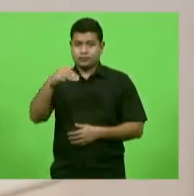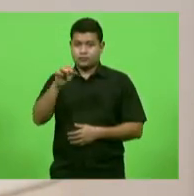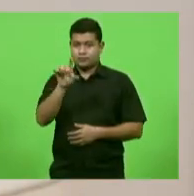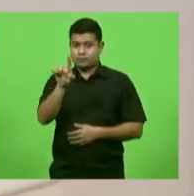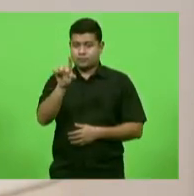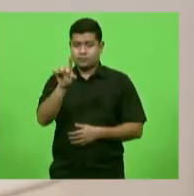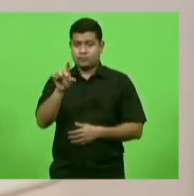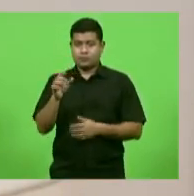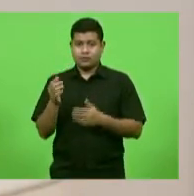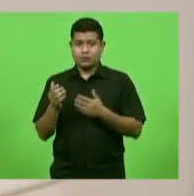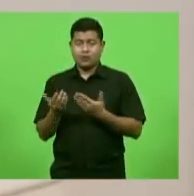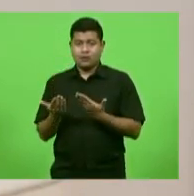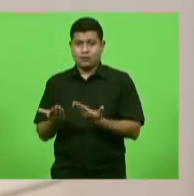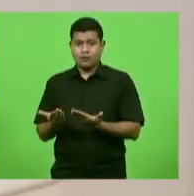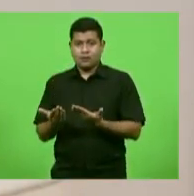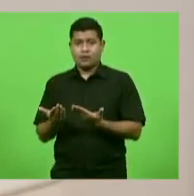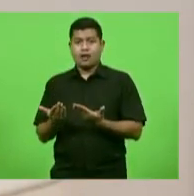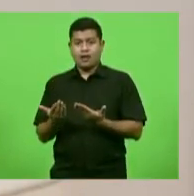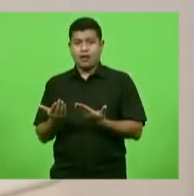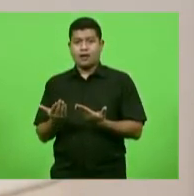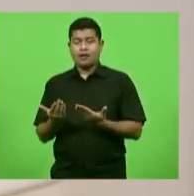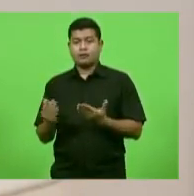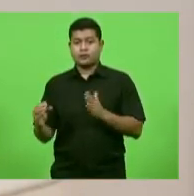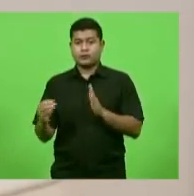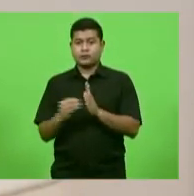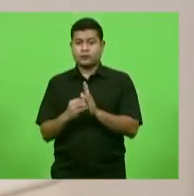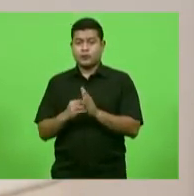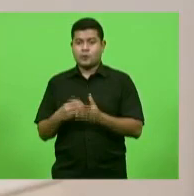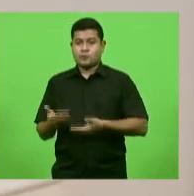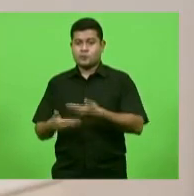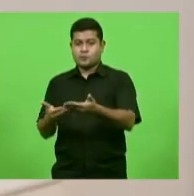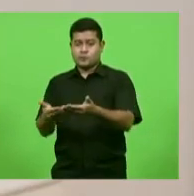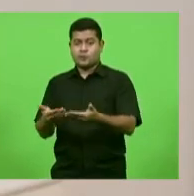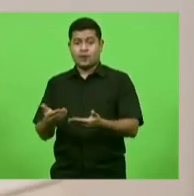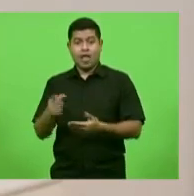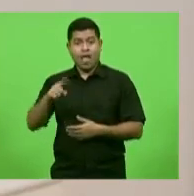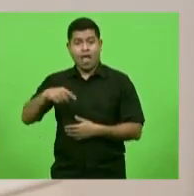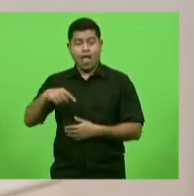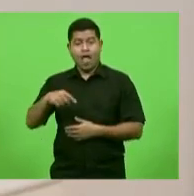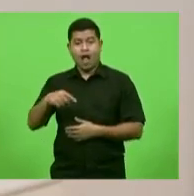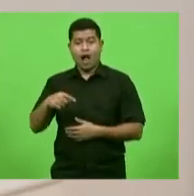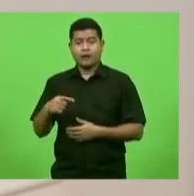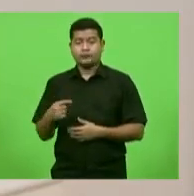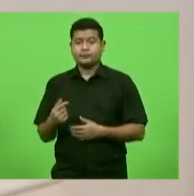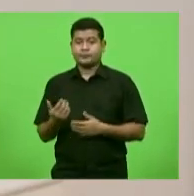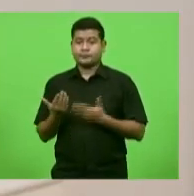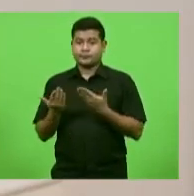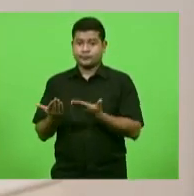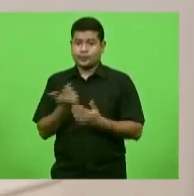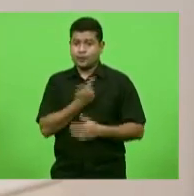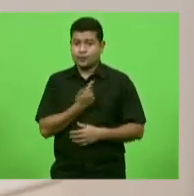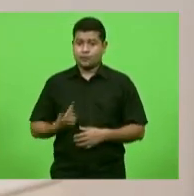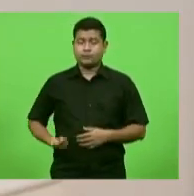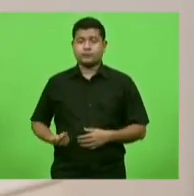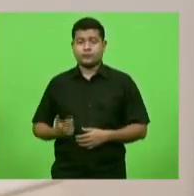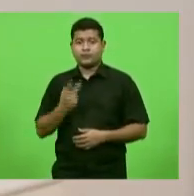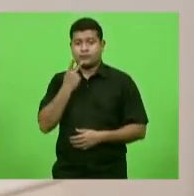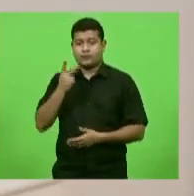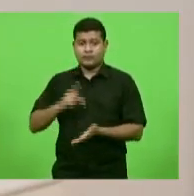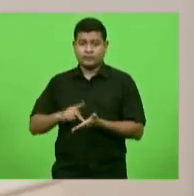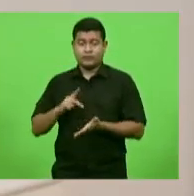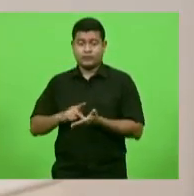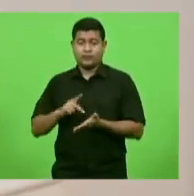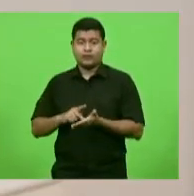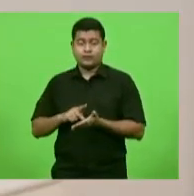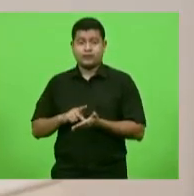a ser aferida no curso da instrução, é possível que o excelentíssimo senhor governador do Estado tenha, de fato, deixado de tornar